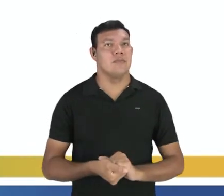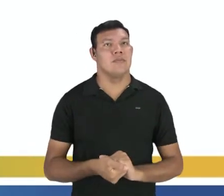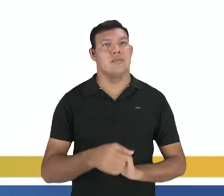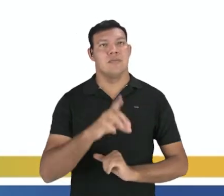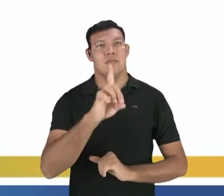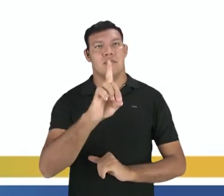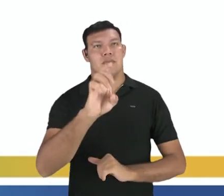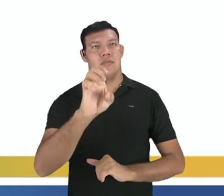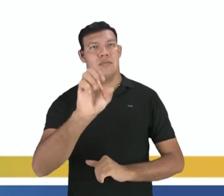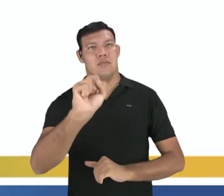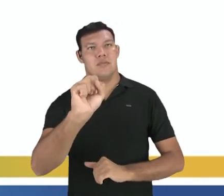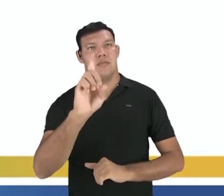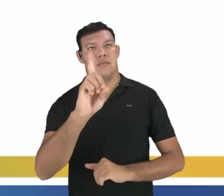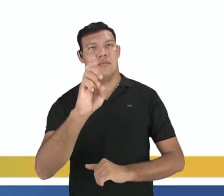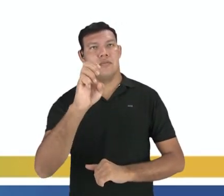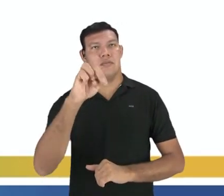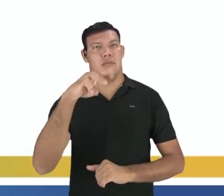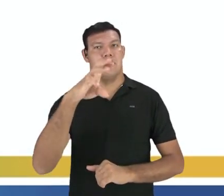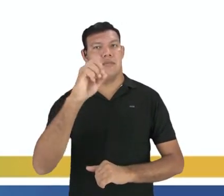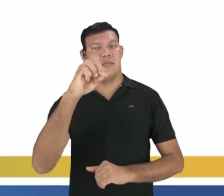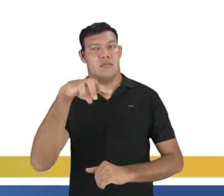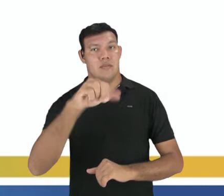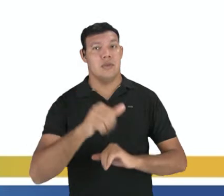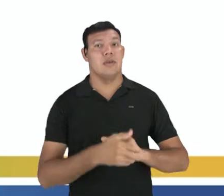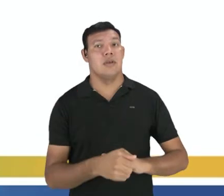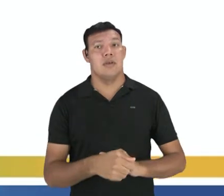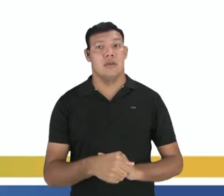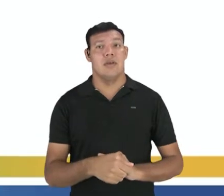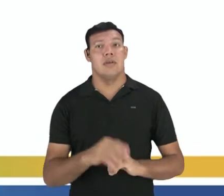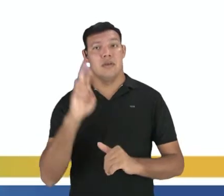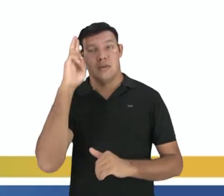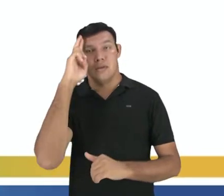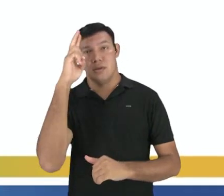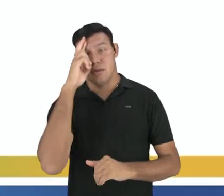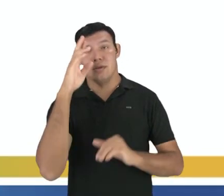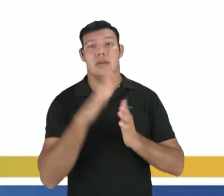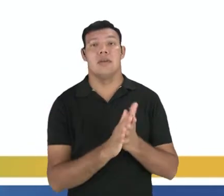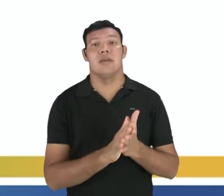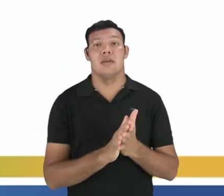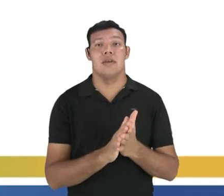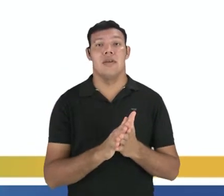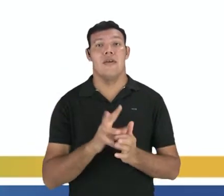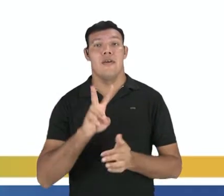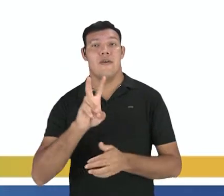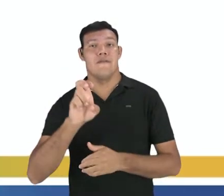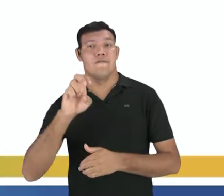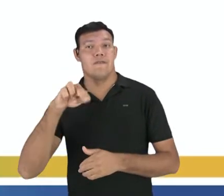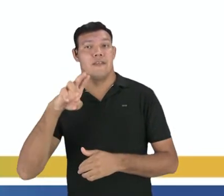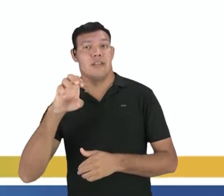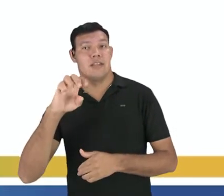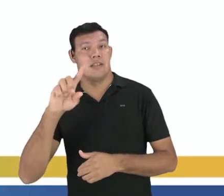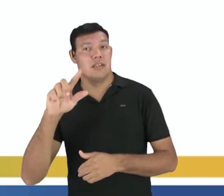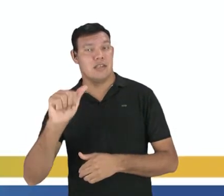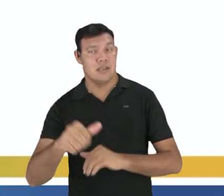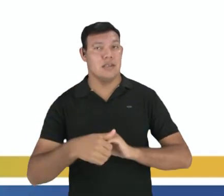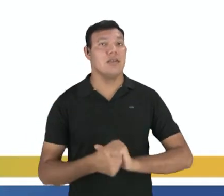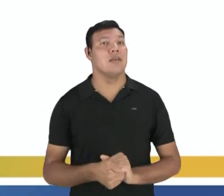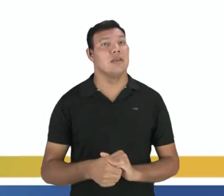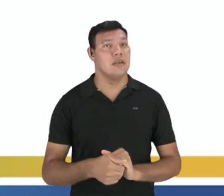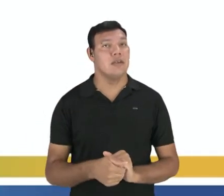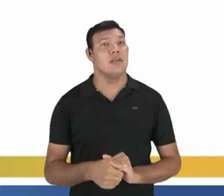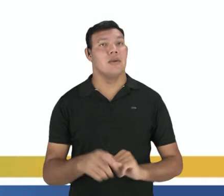Desdemona, difícil de falar. A trama se passa em Veneza, durante a época do renascentismo, tá? E aí nós temos um